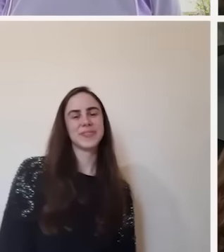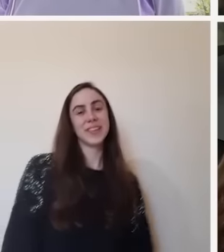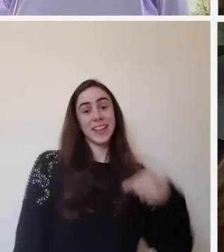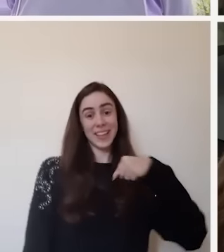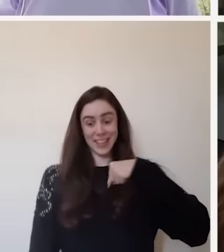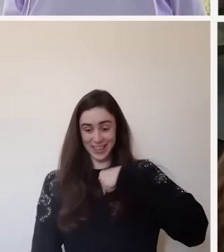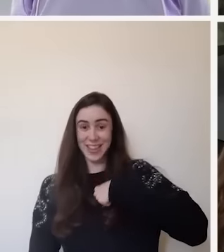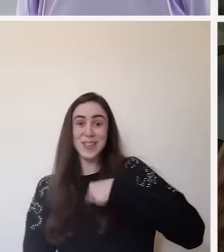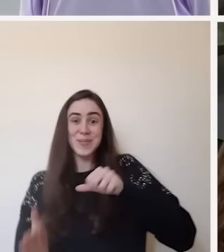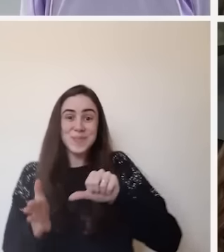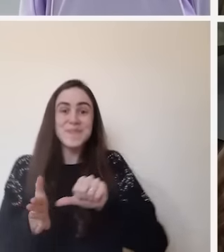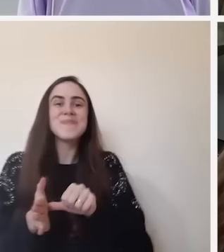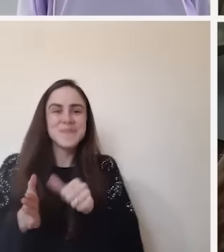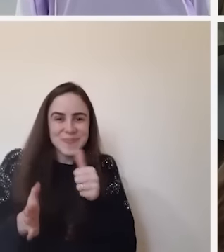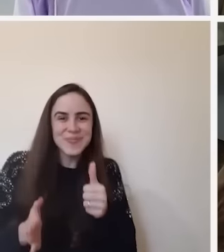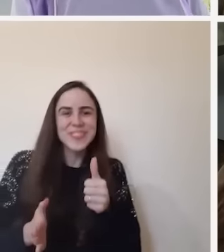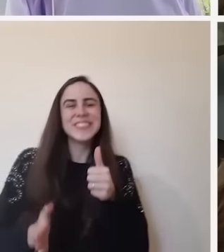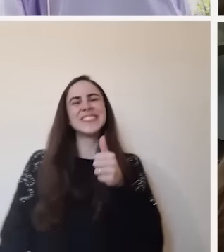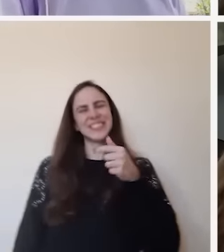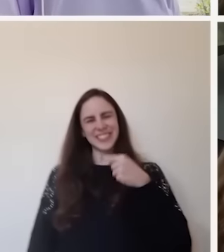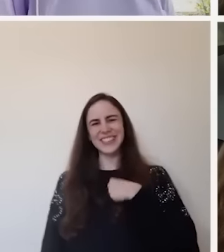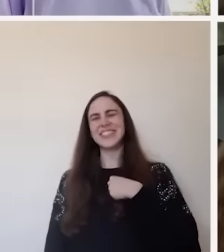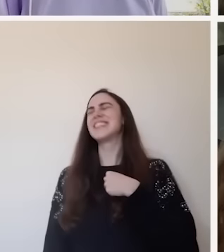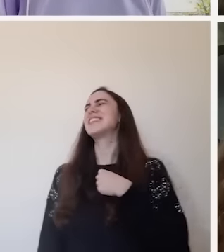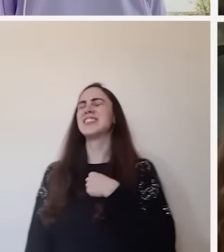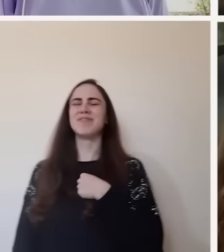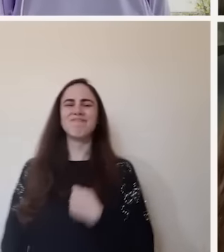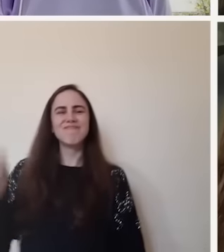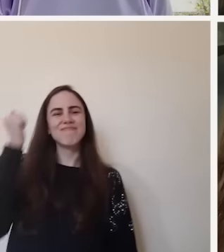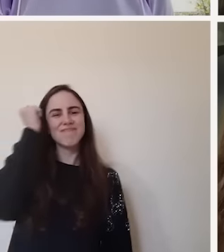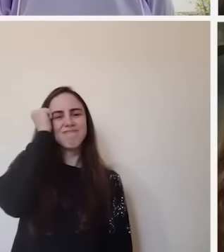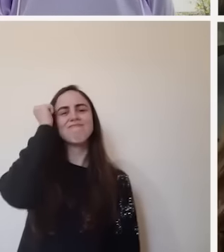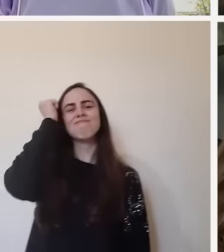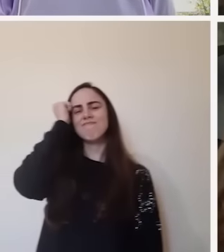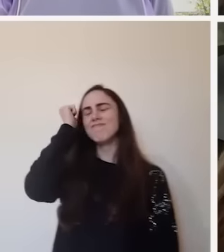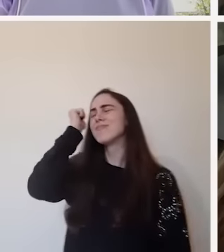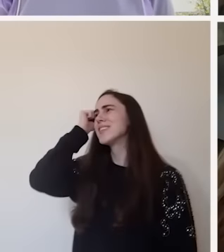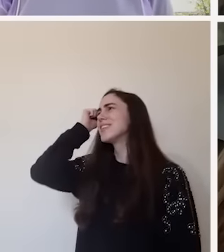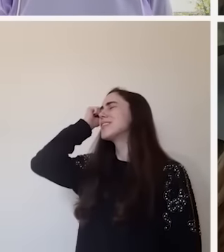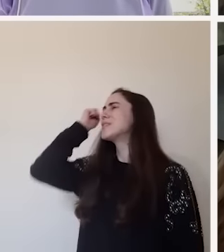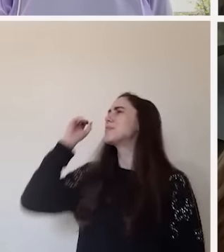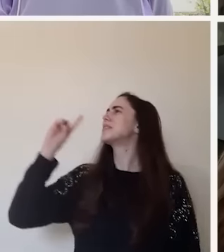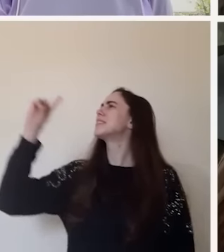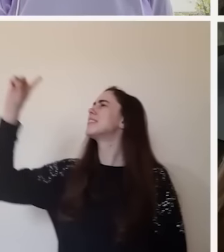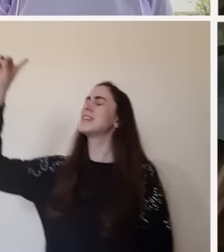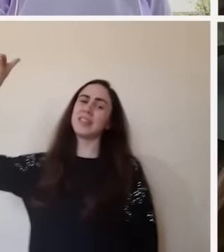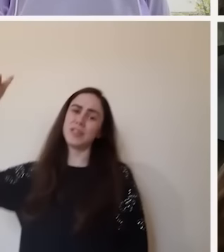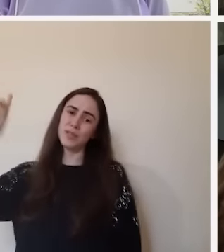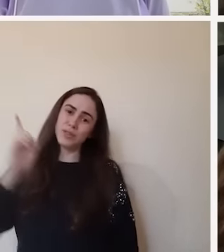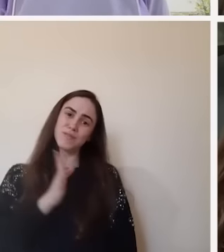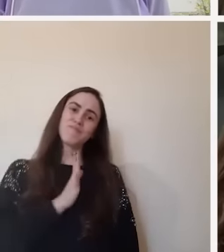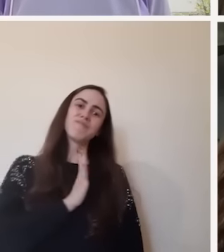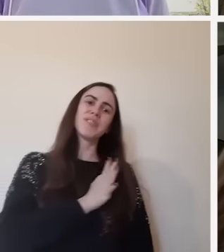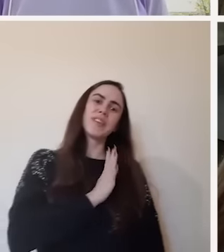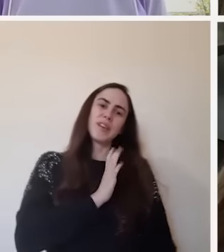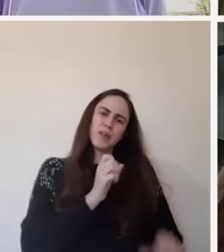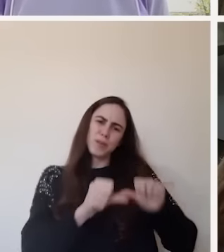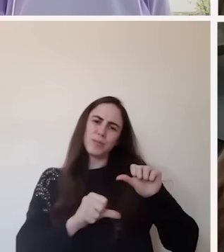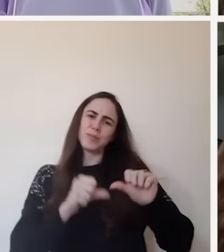a começarem a começ pierra